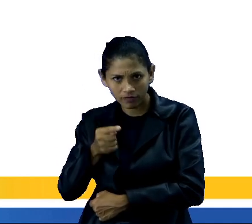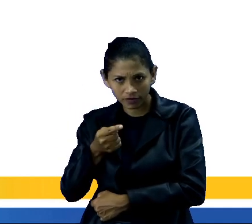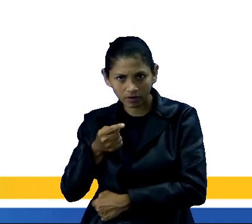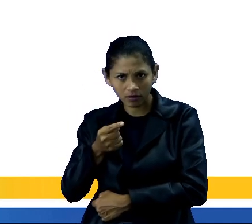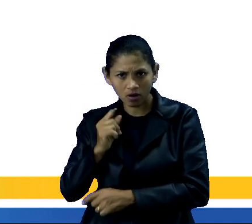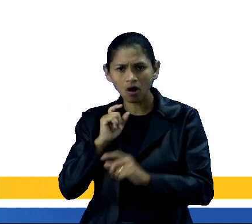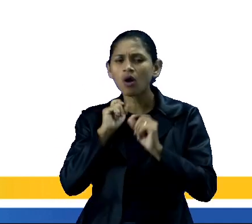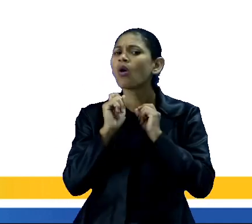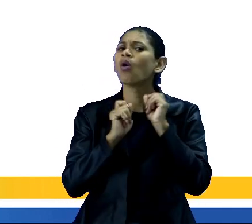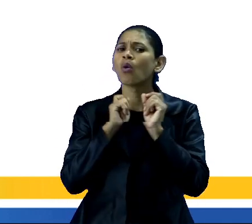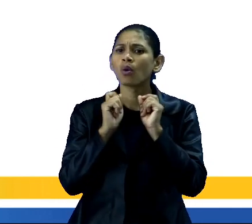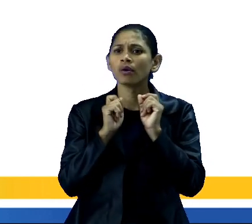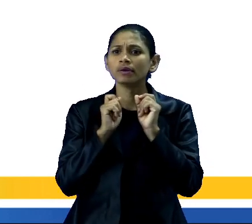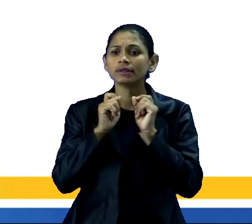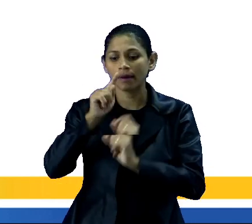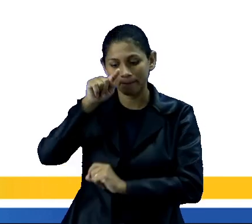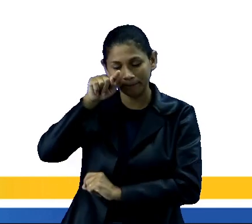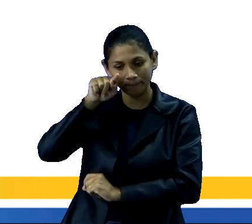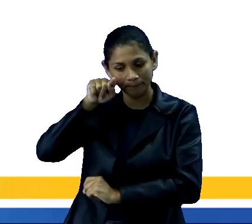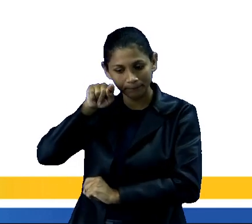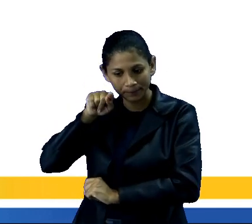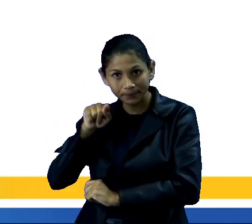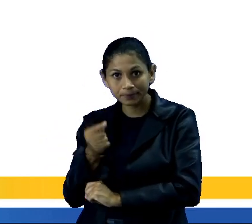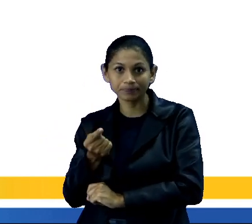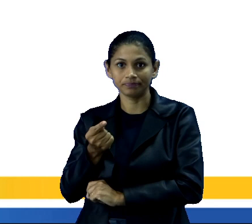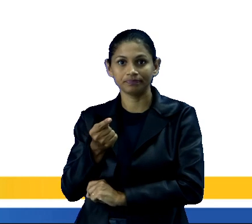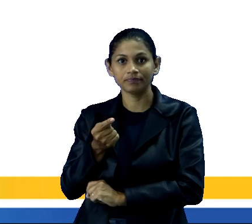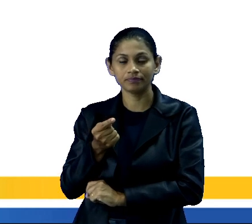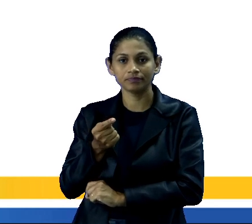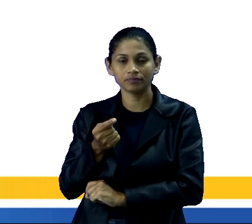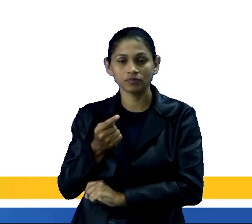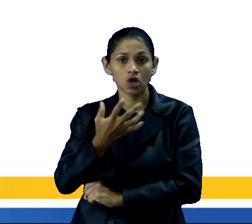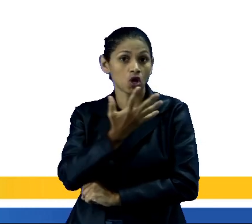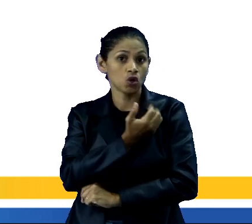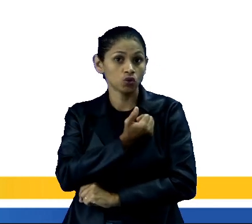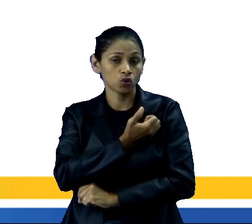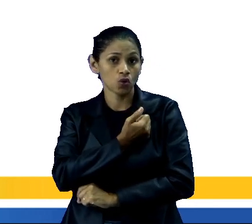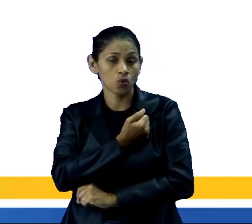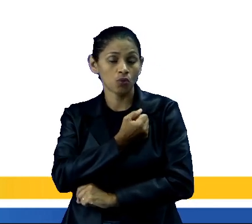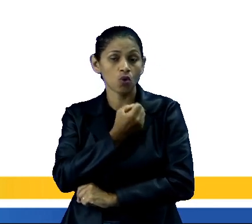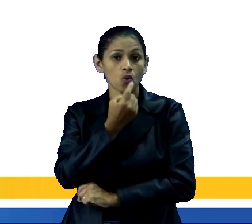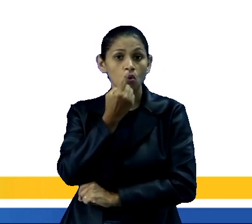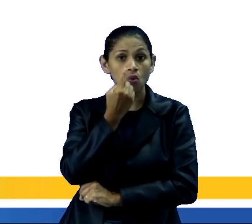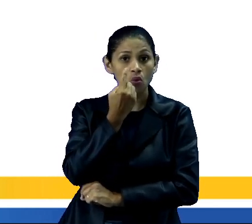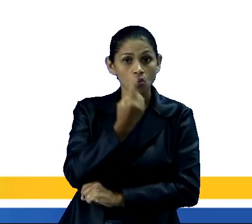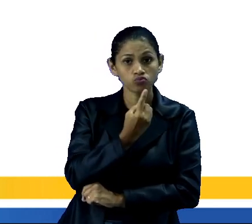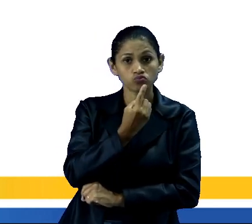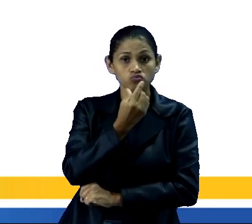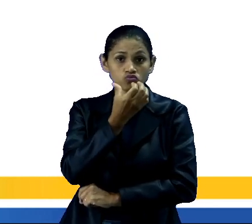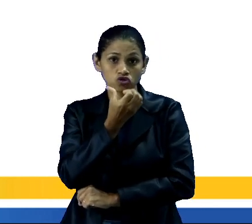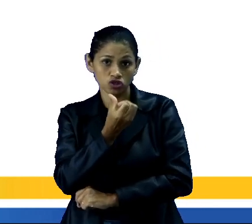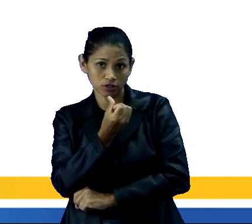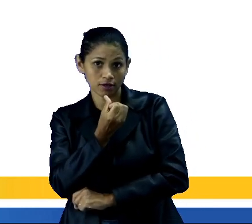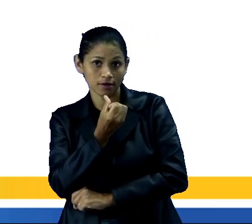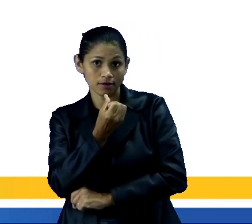você faz? Você repete ela embaixo. E aí, aquele número 163 agora